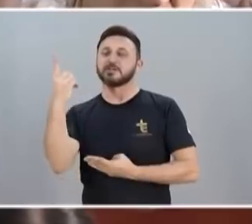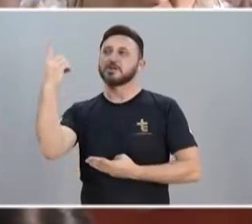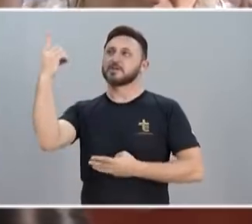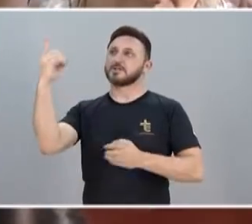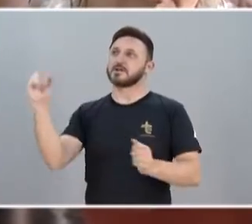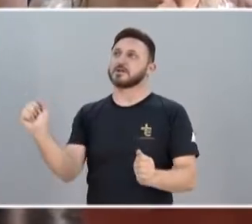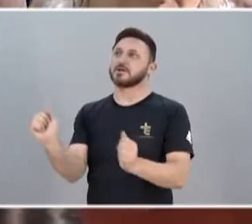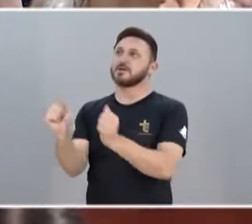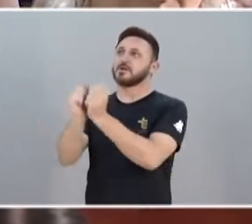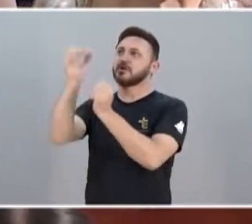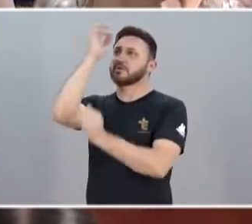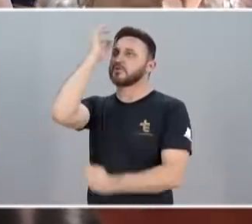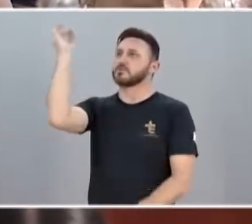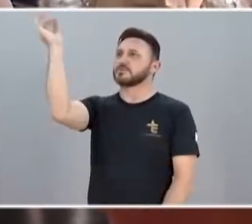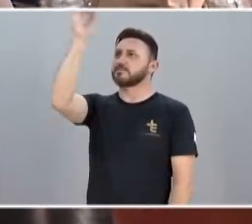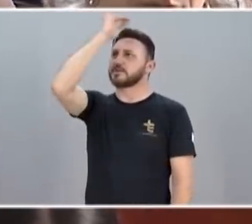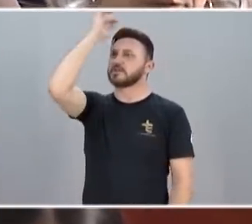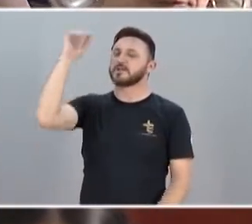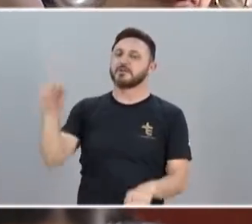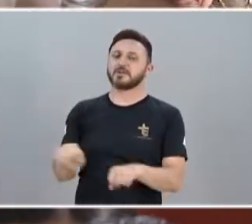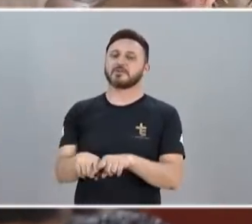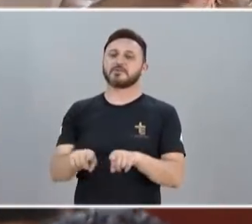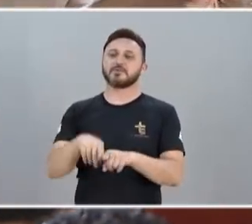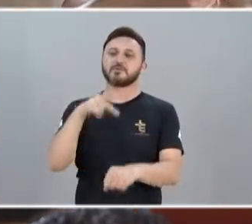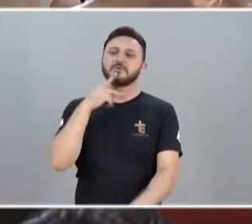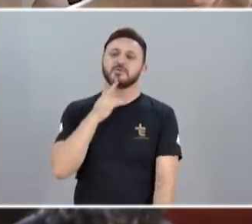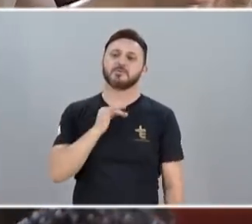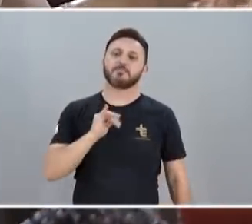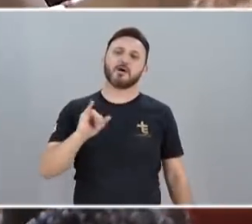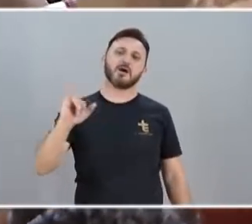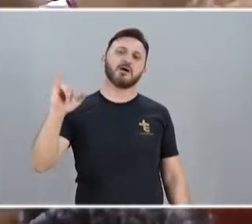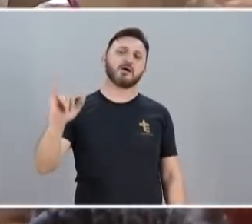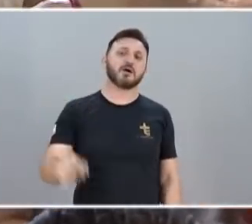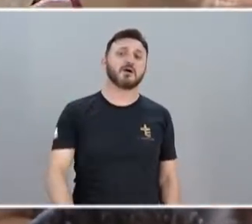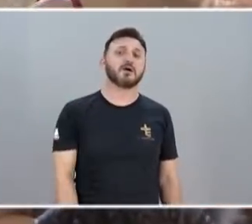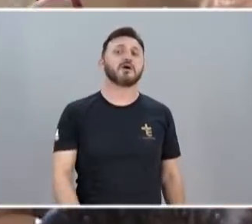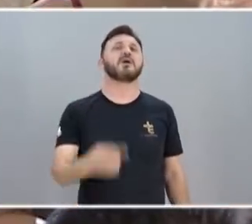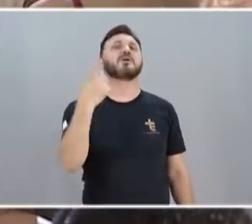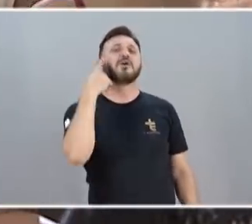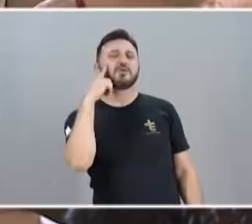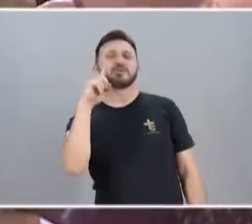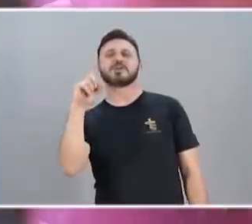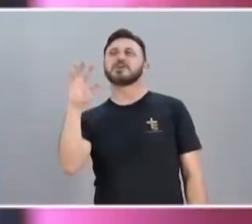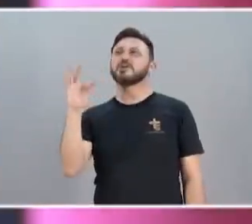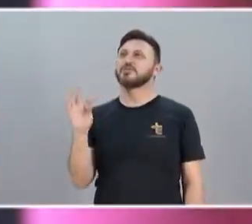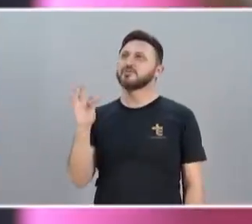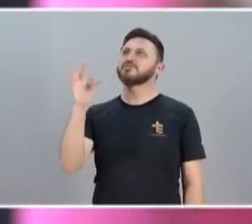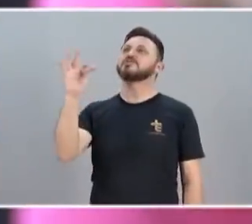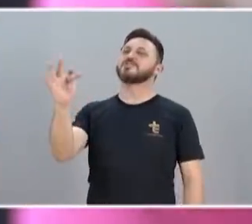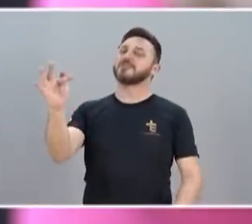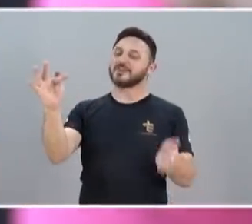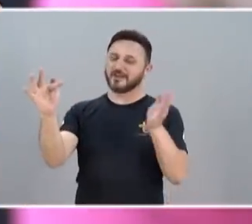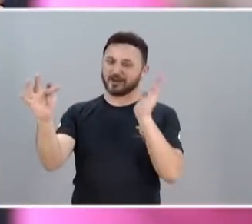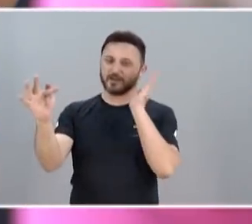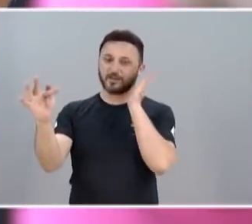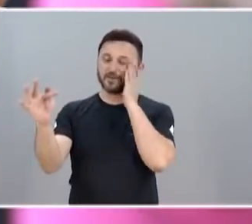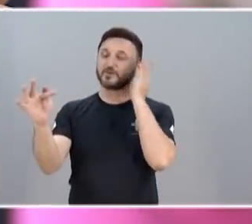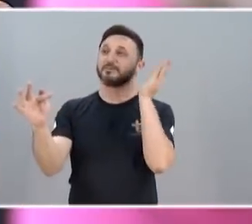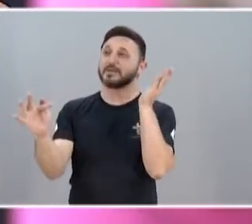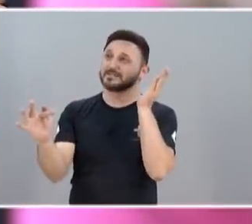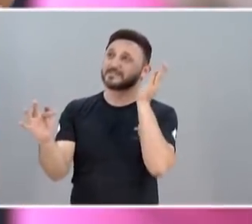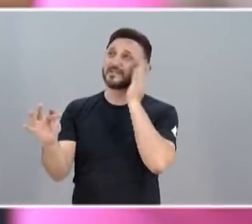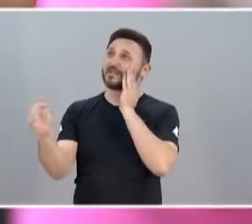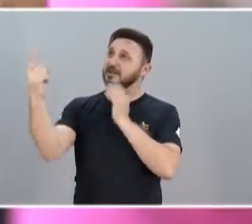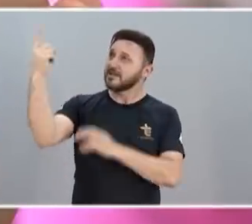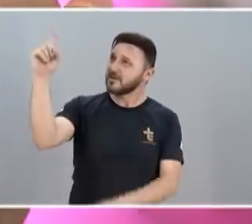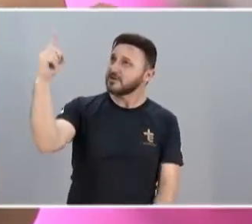Unidade trina com o Espírito e o Pai, e um dia eu